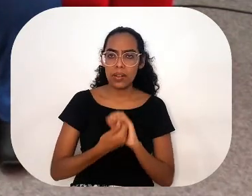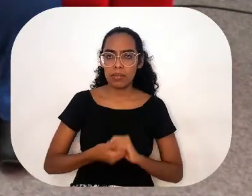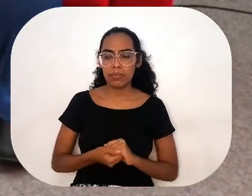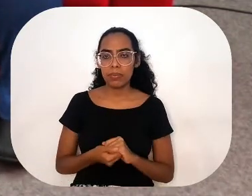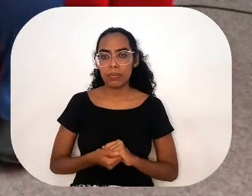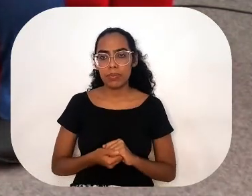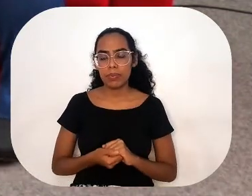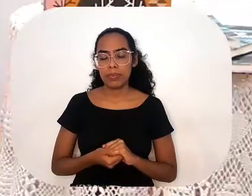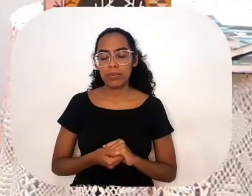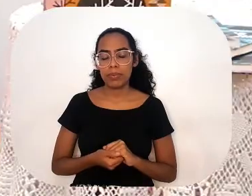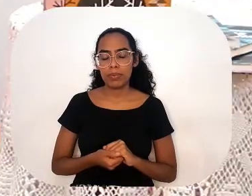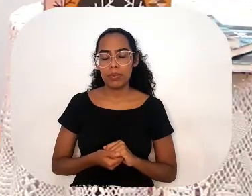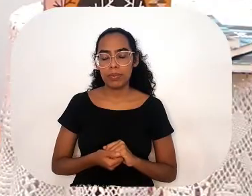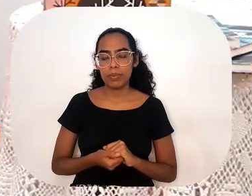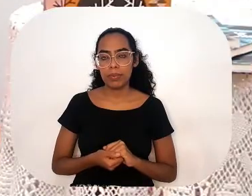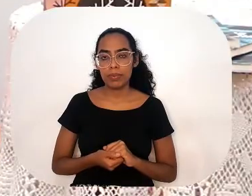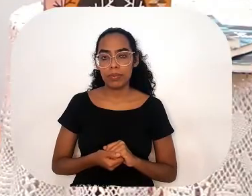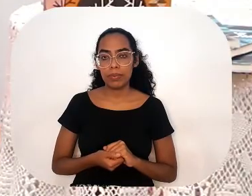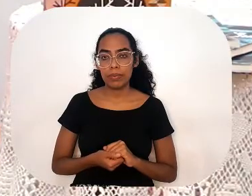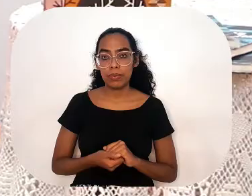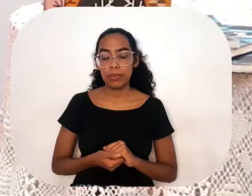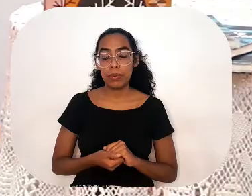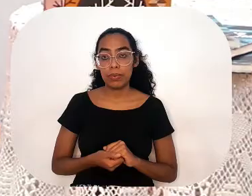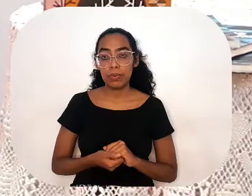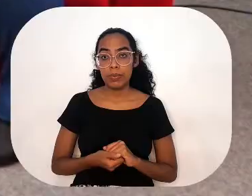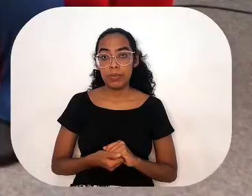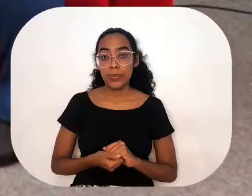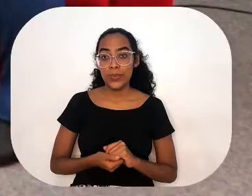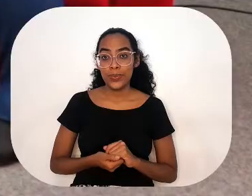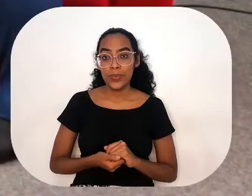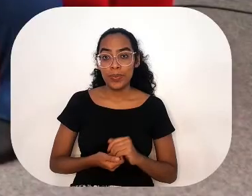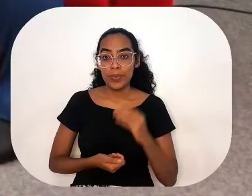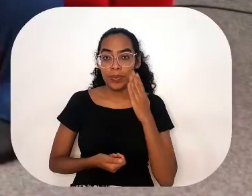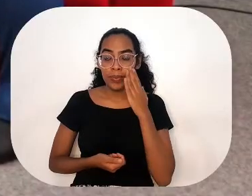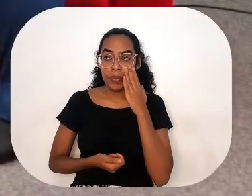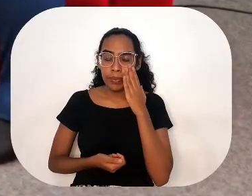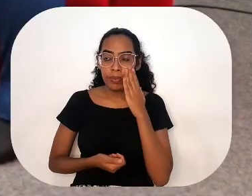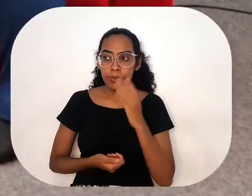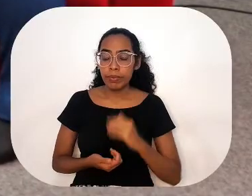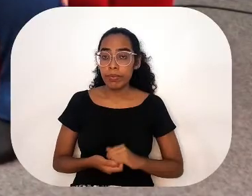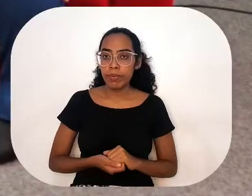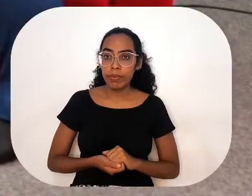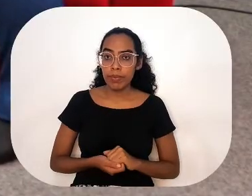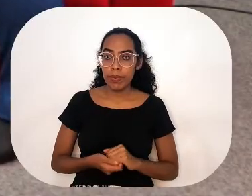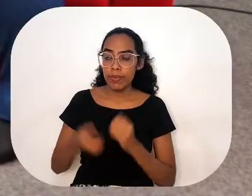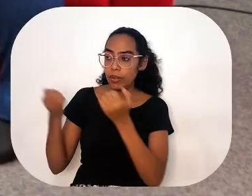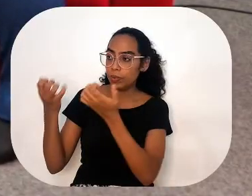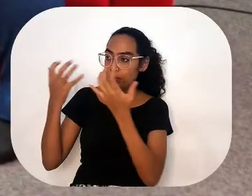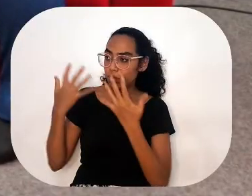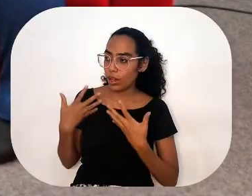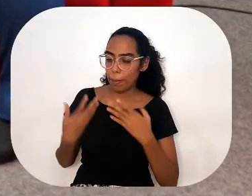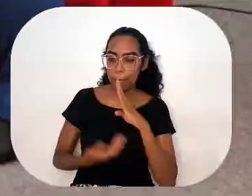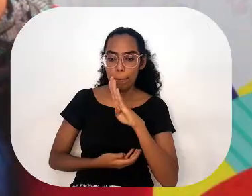marcas né na gente a partir do momento que a gente lê e quando você falou do Barcela